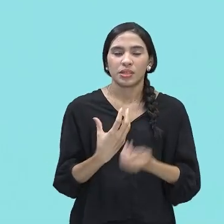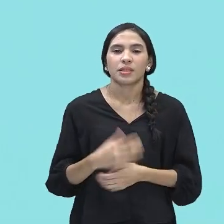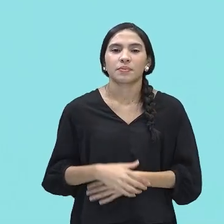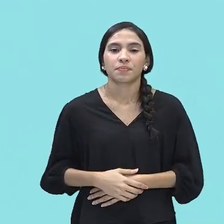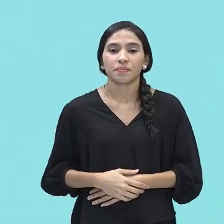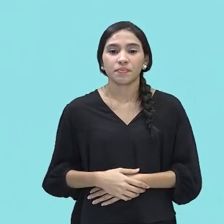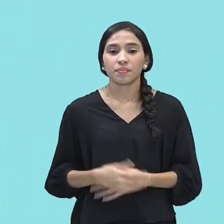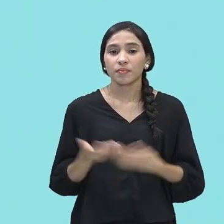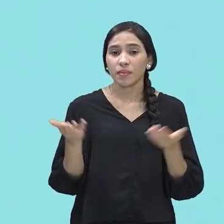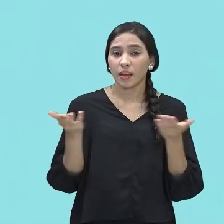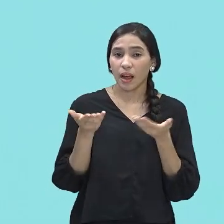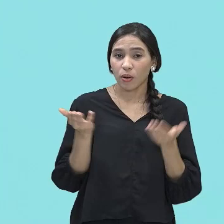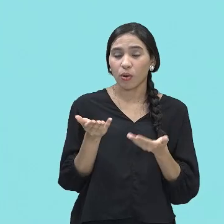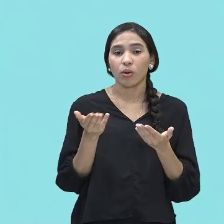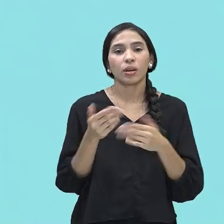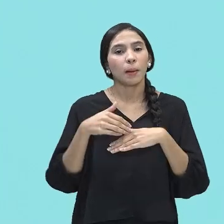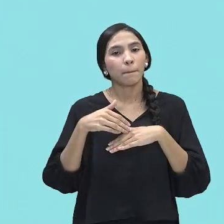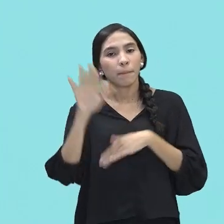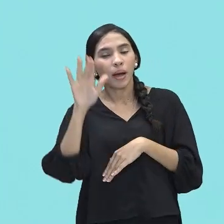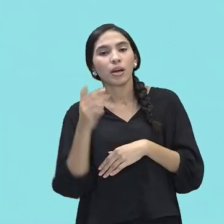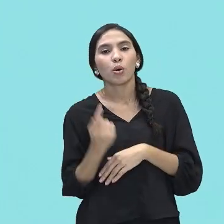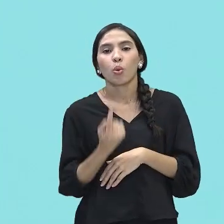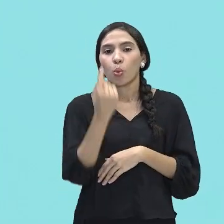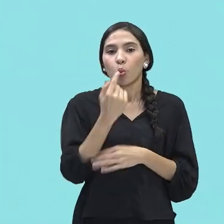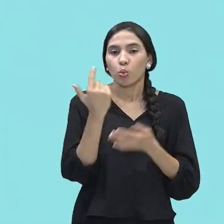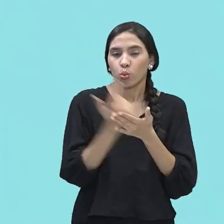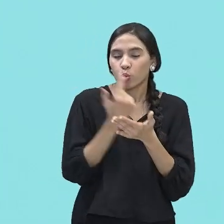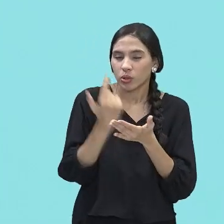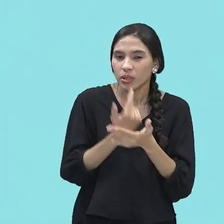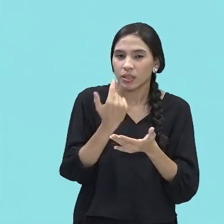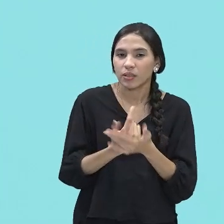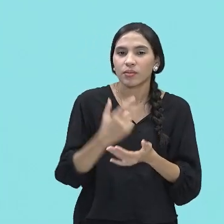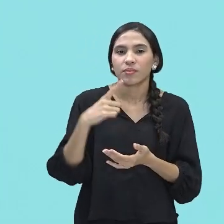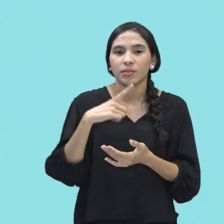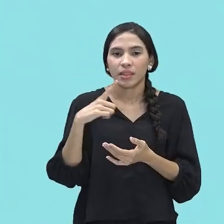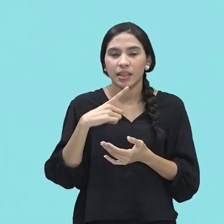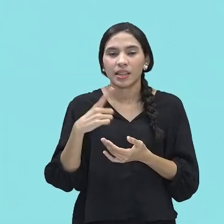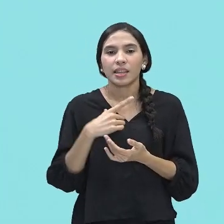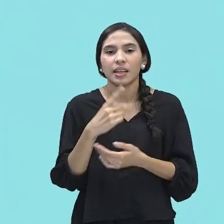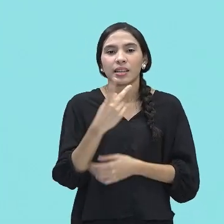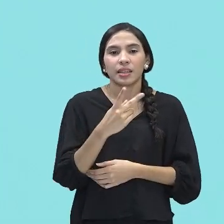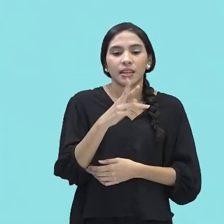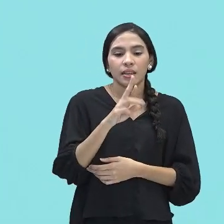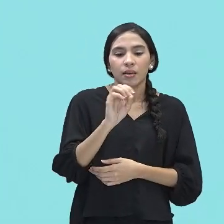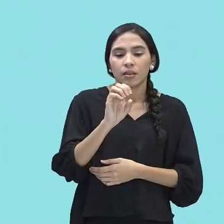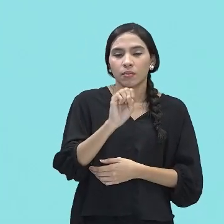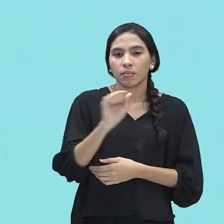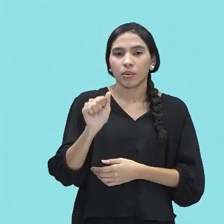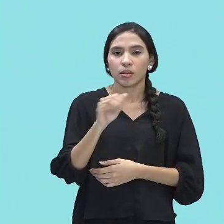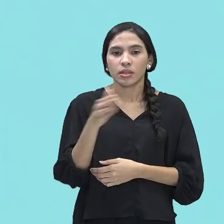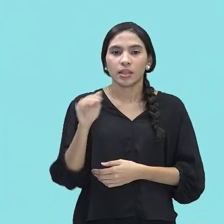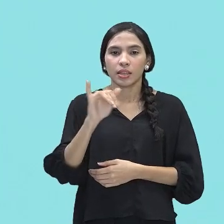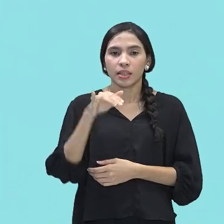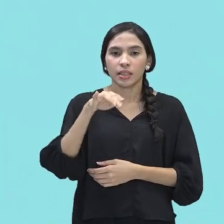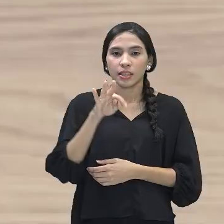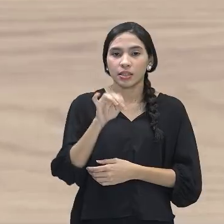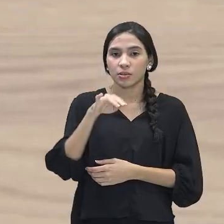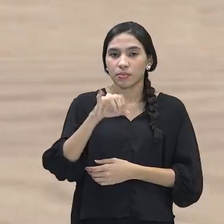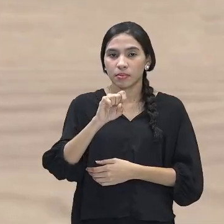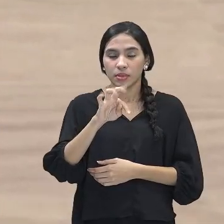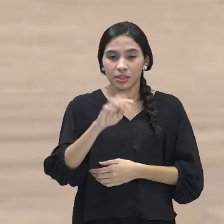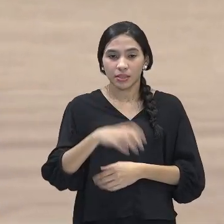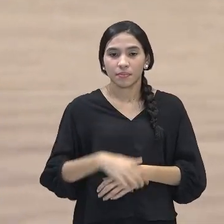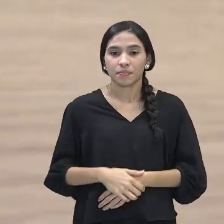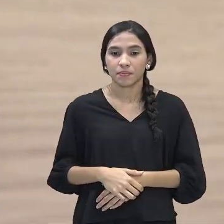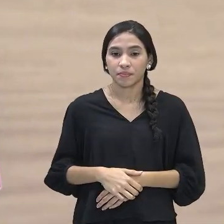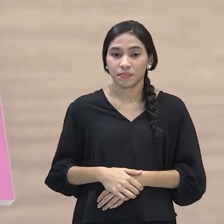mostrar para vocês mais uma obra que é carregada para o lado da prosa intimista. Vejam aí.